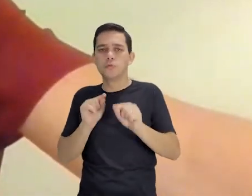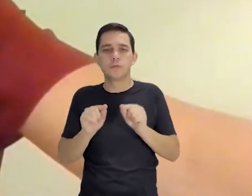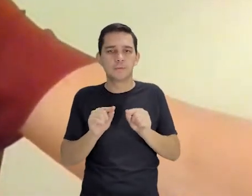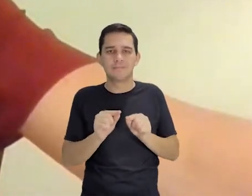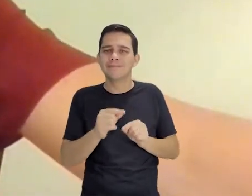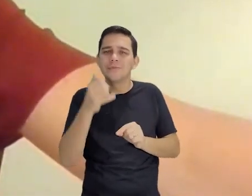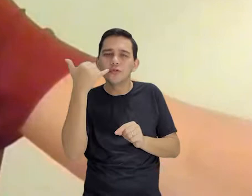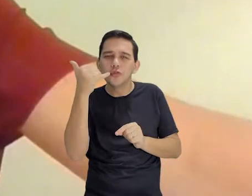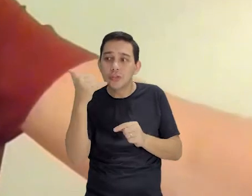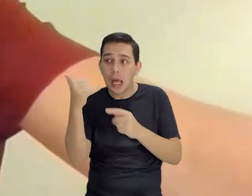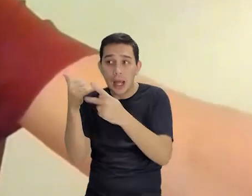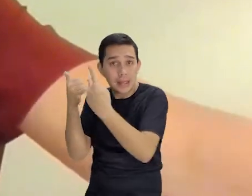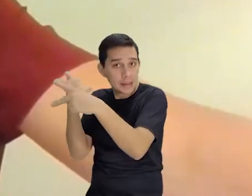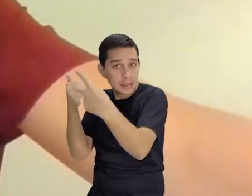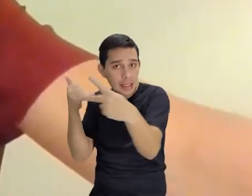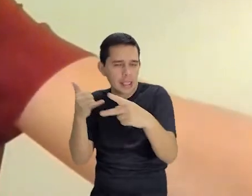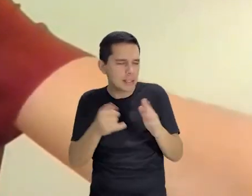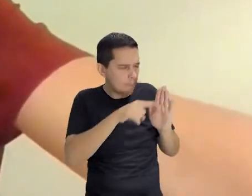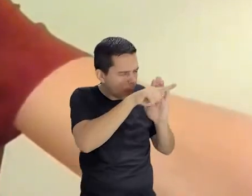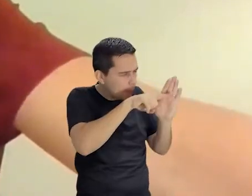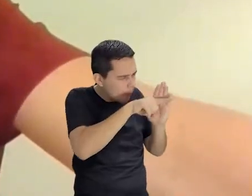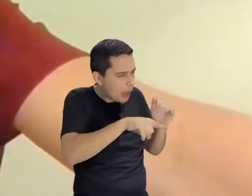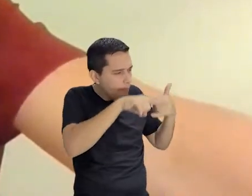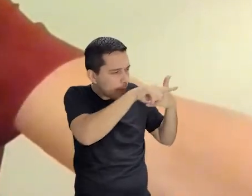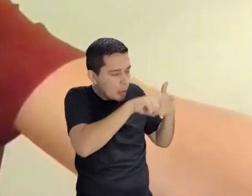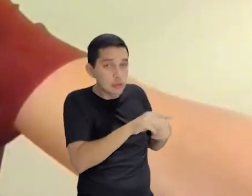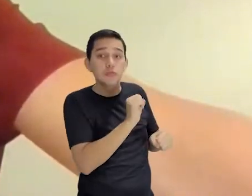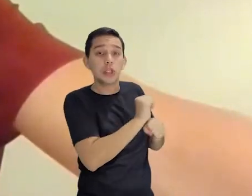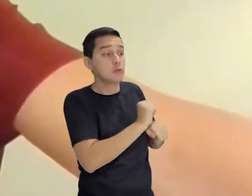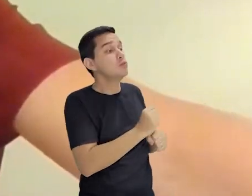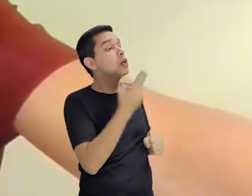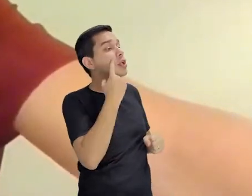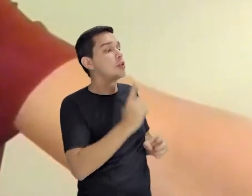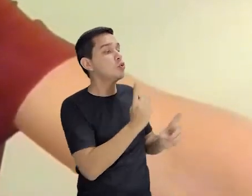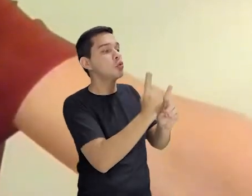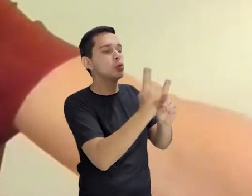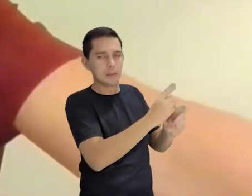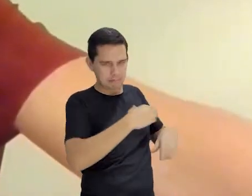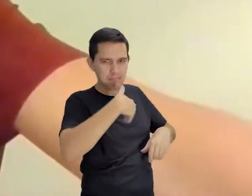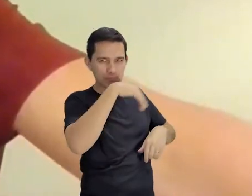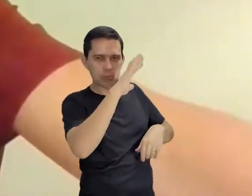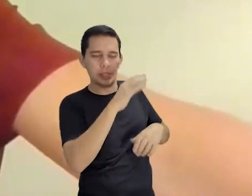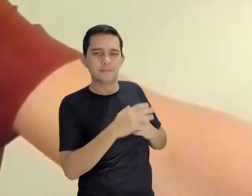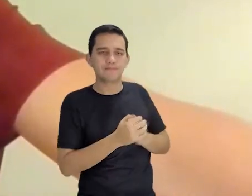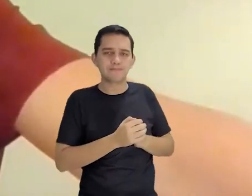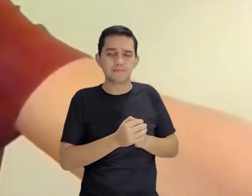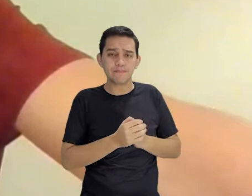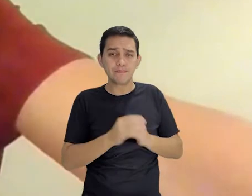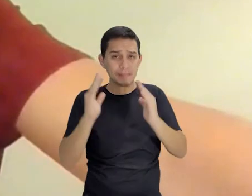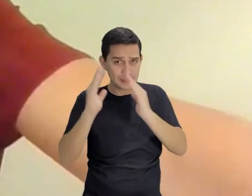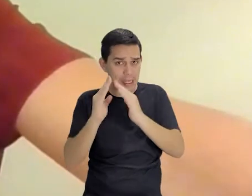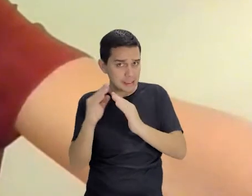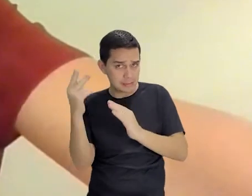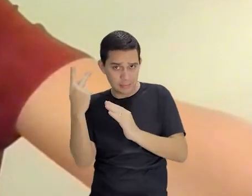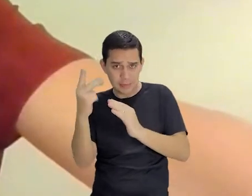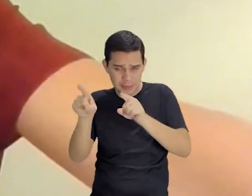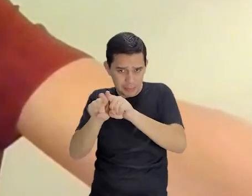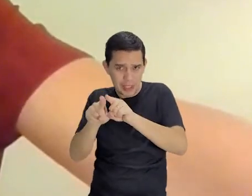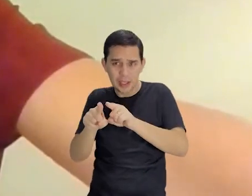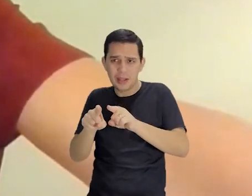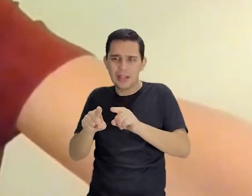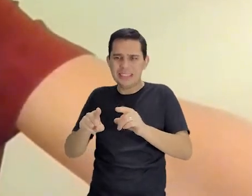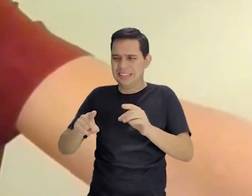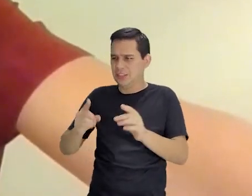análise desses materiais. Na residência também desse investigado, foram apreendidos carros